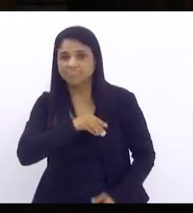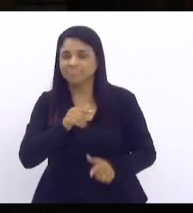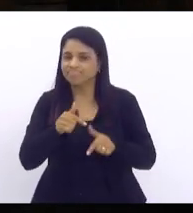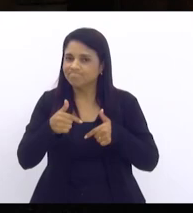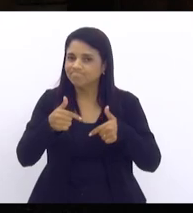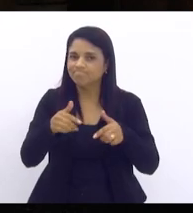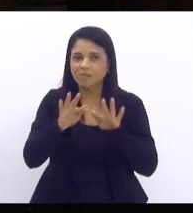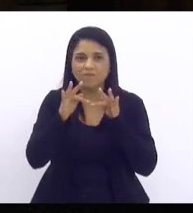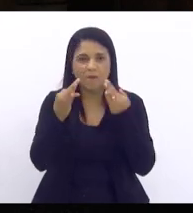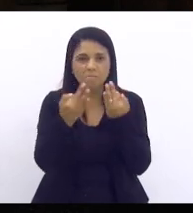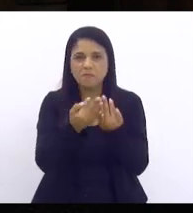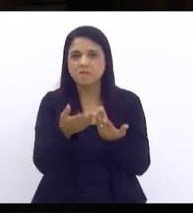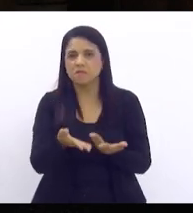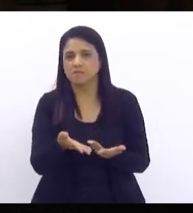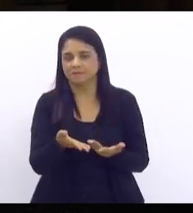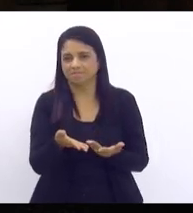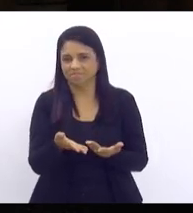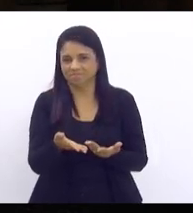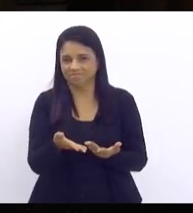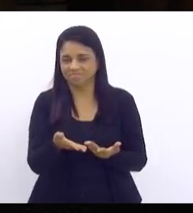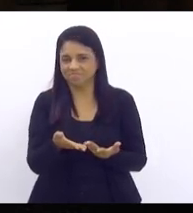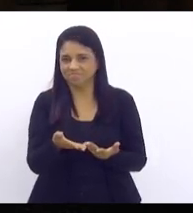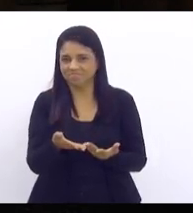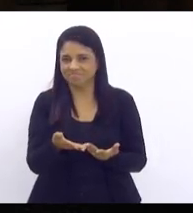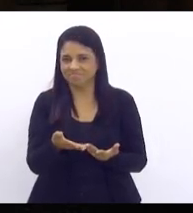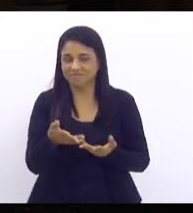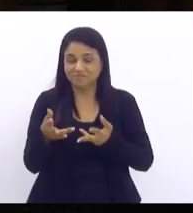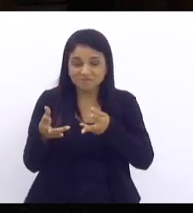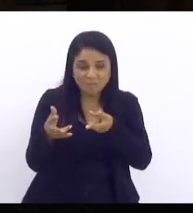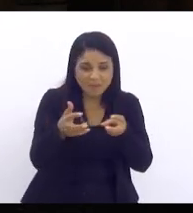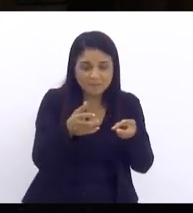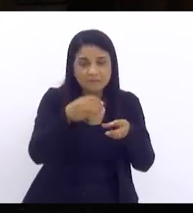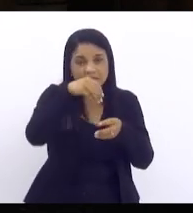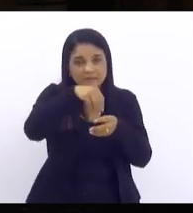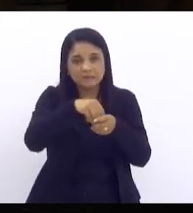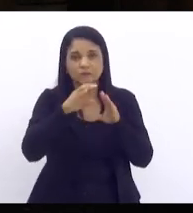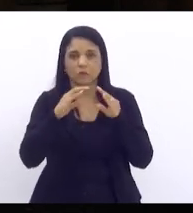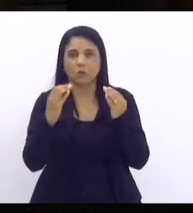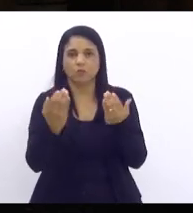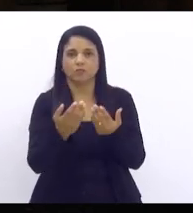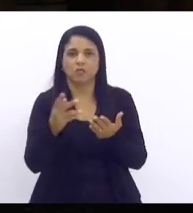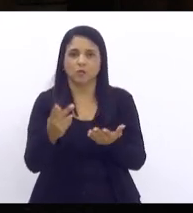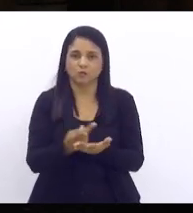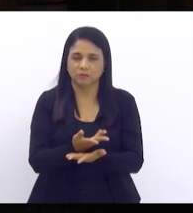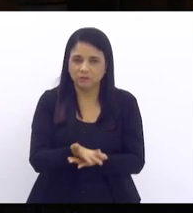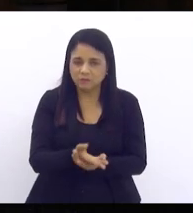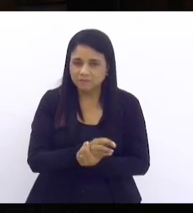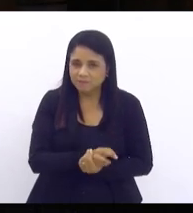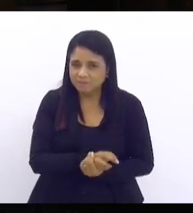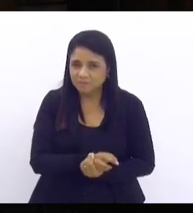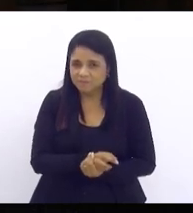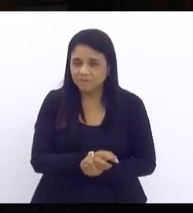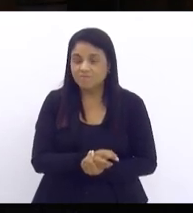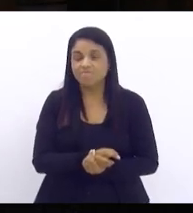é isso que nós temos visto acontecer dentro das comunidades. Como se não bastasse,